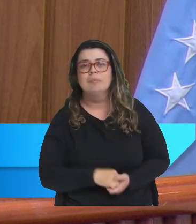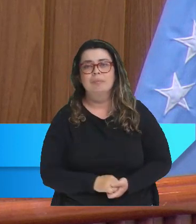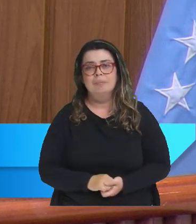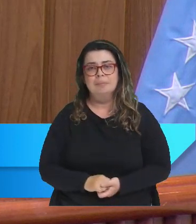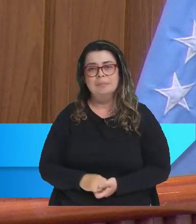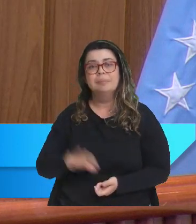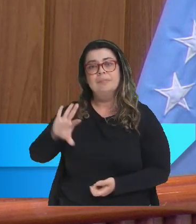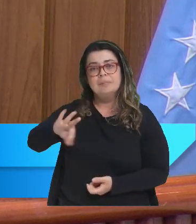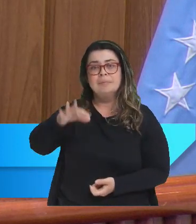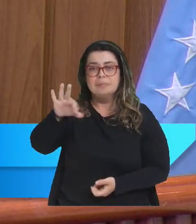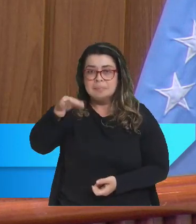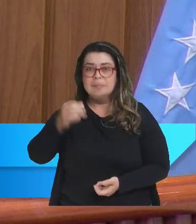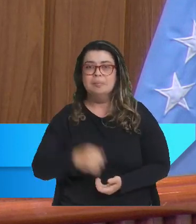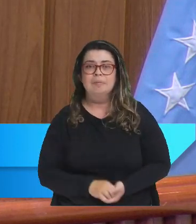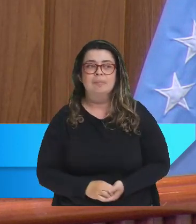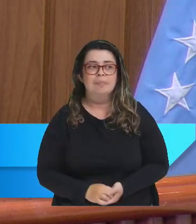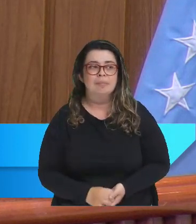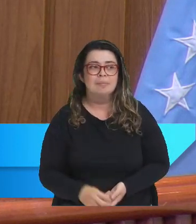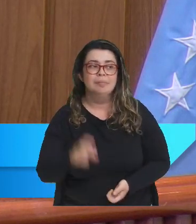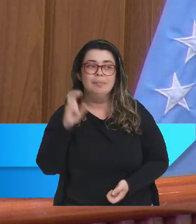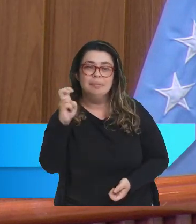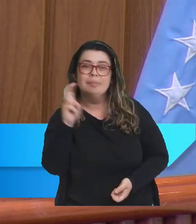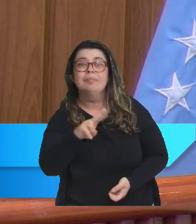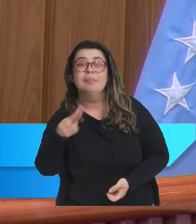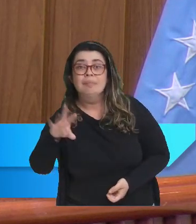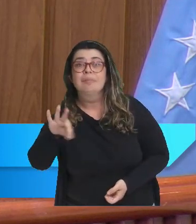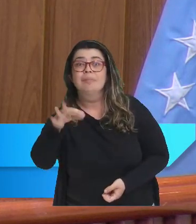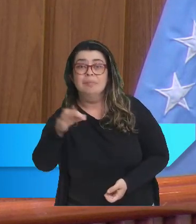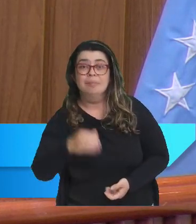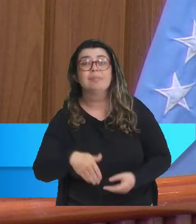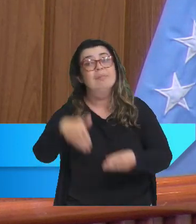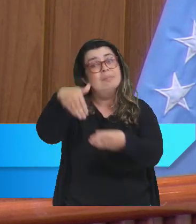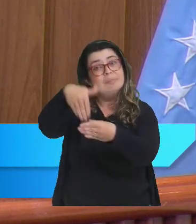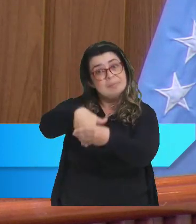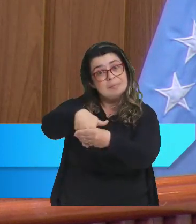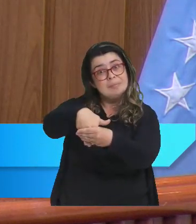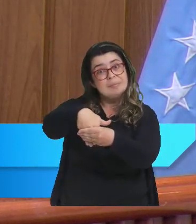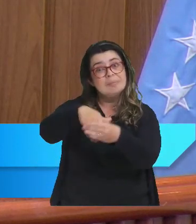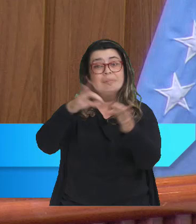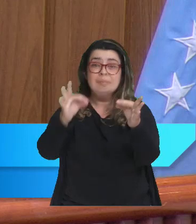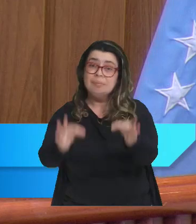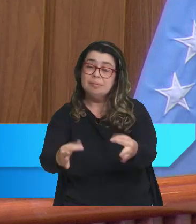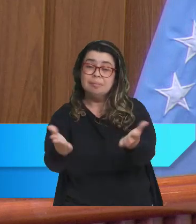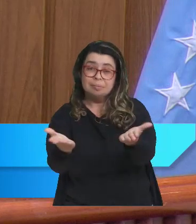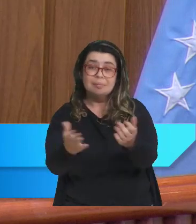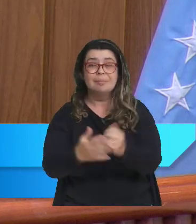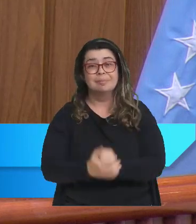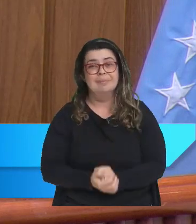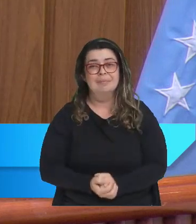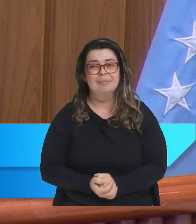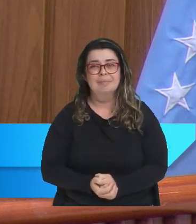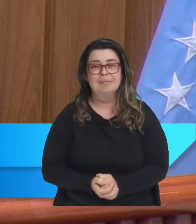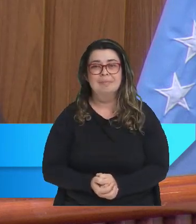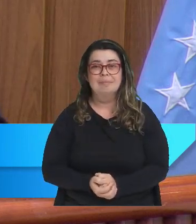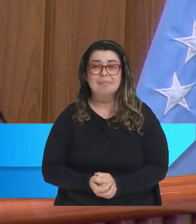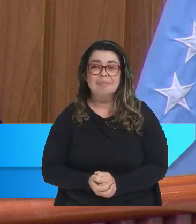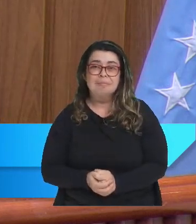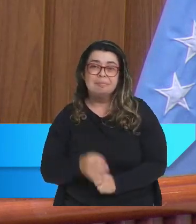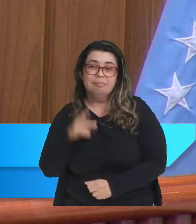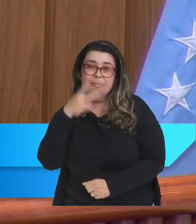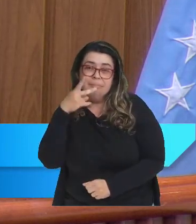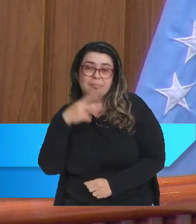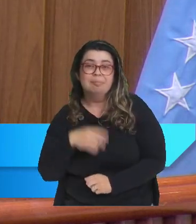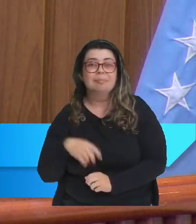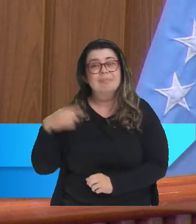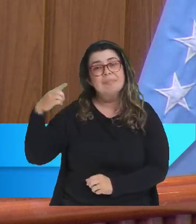nós temos aí 5 nomes para escolher, escolha e vote, certo. E às vezes a gente fala assim, ah, mas o deputado lá